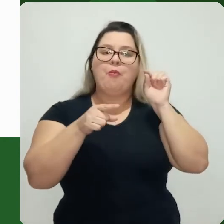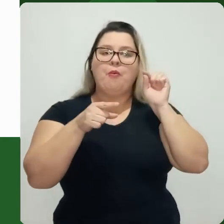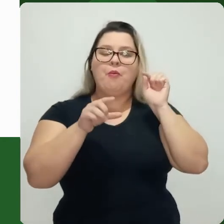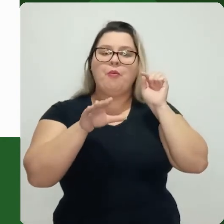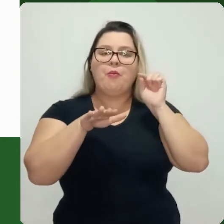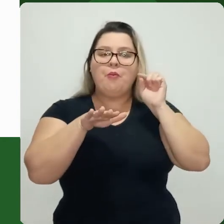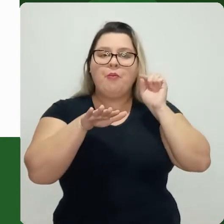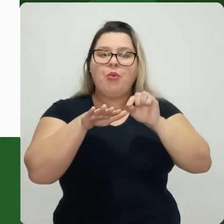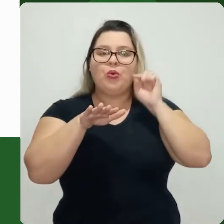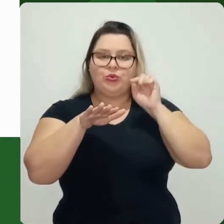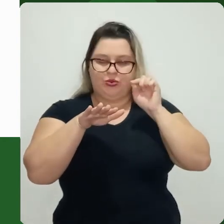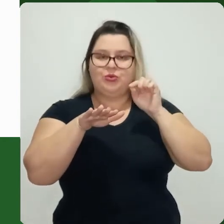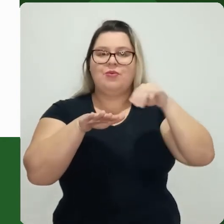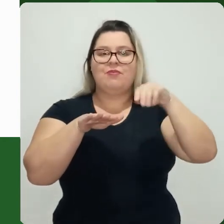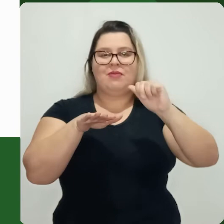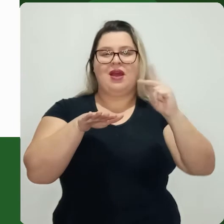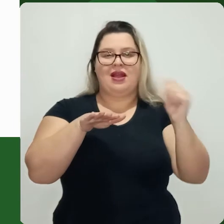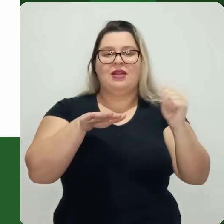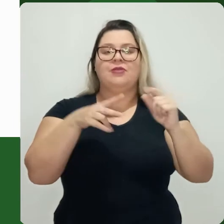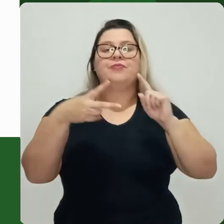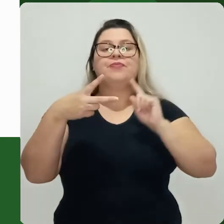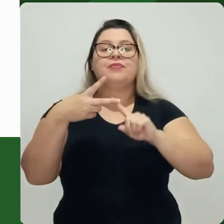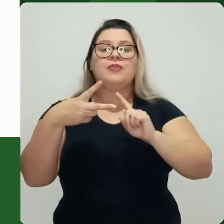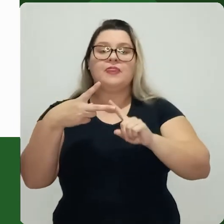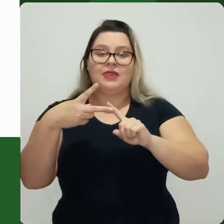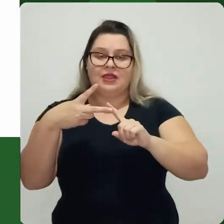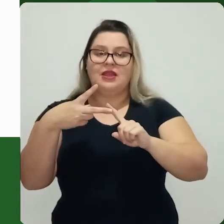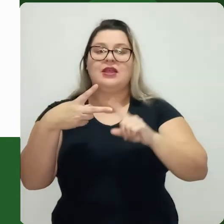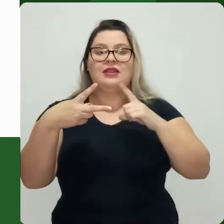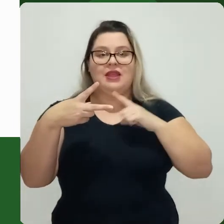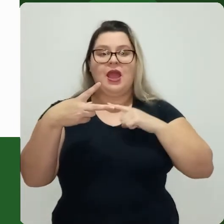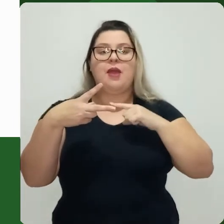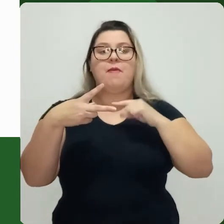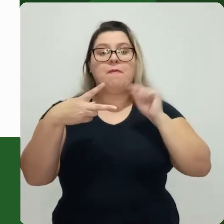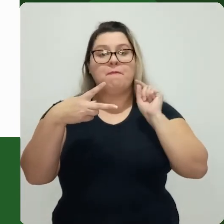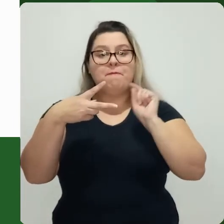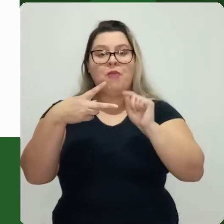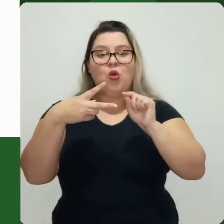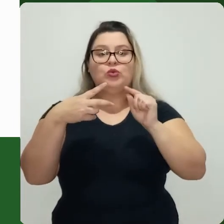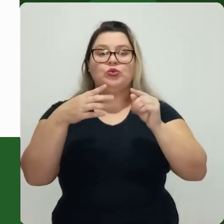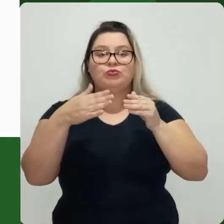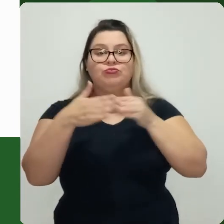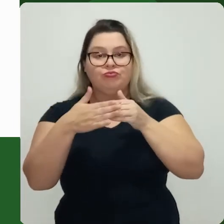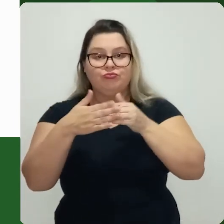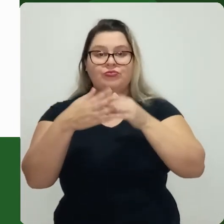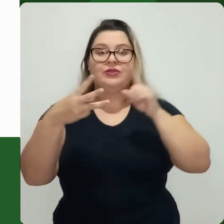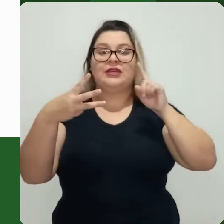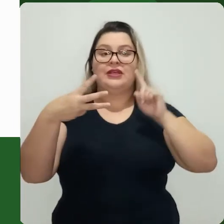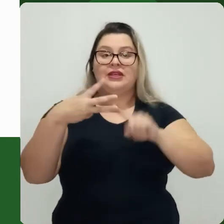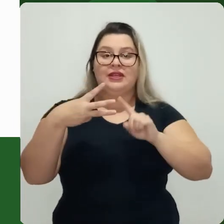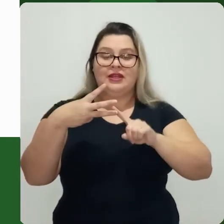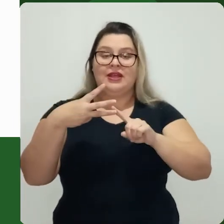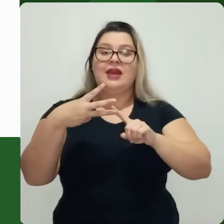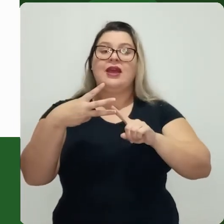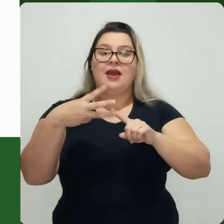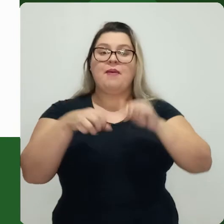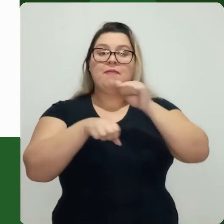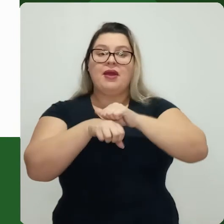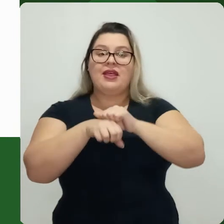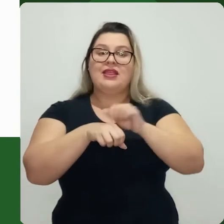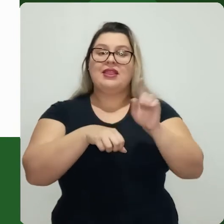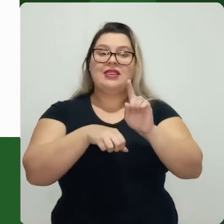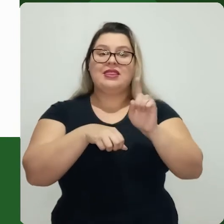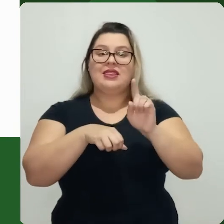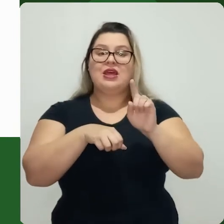de malha, os fangues, que fazem laçadas de ponto retido, e as pedras de não